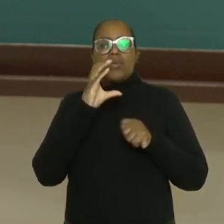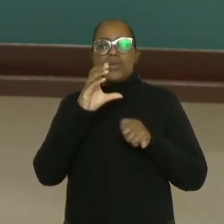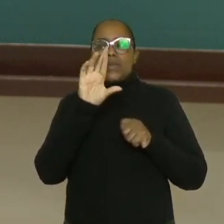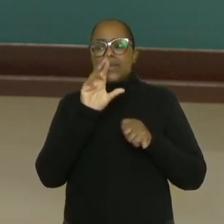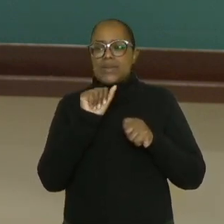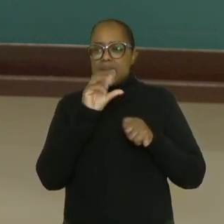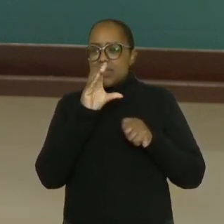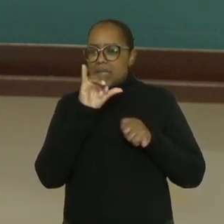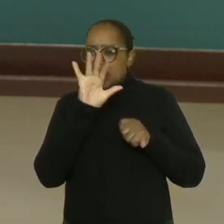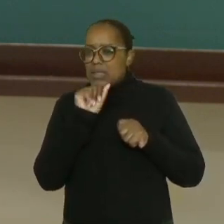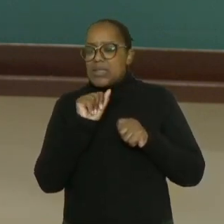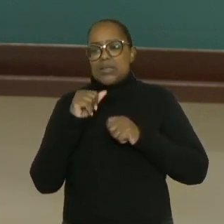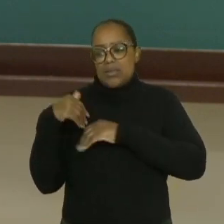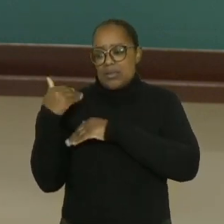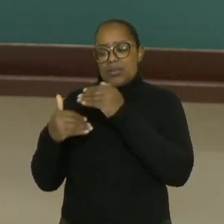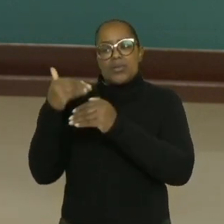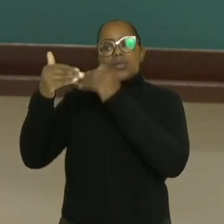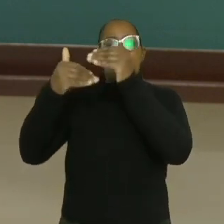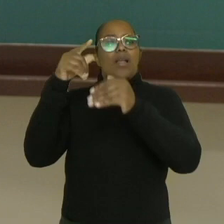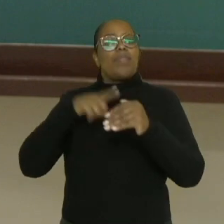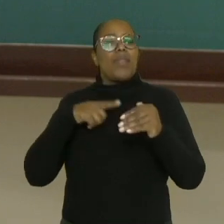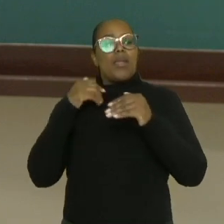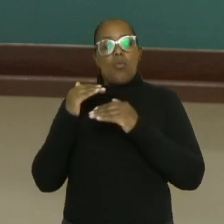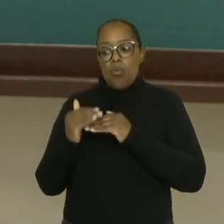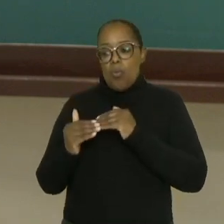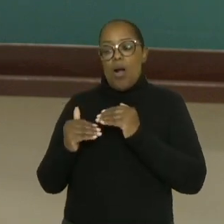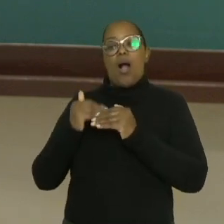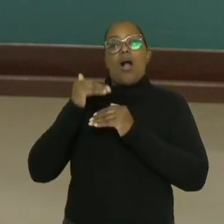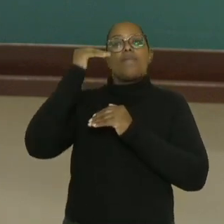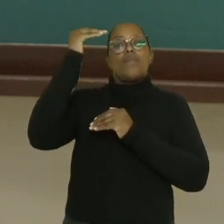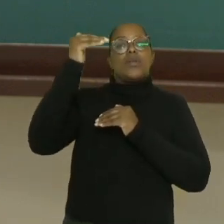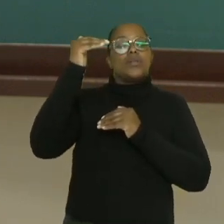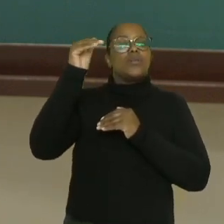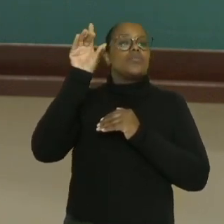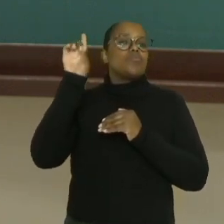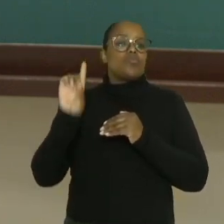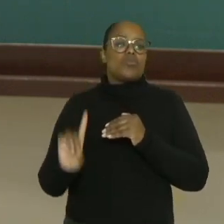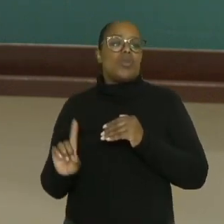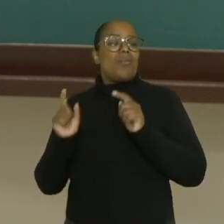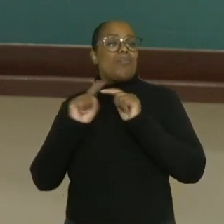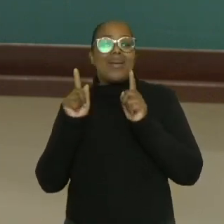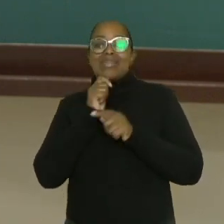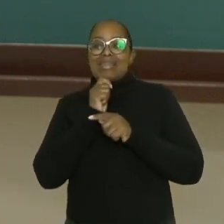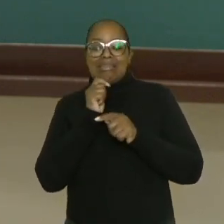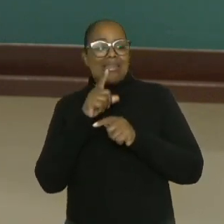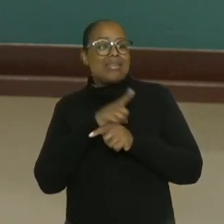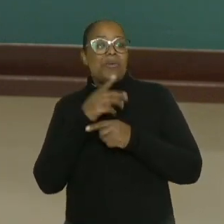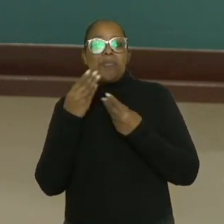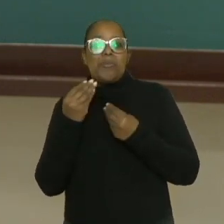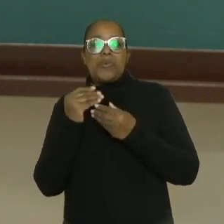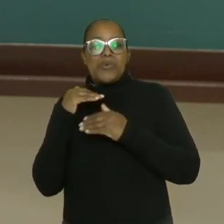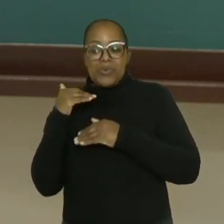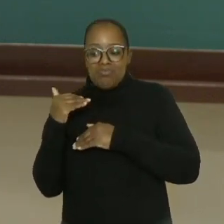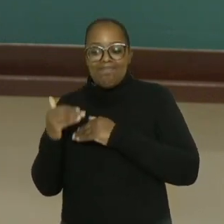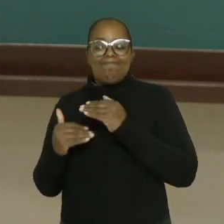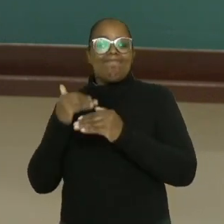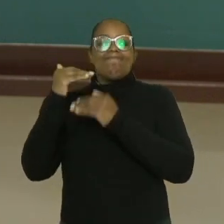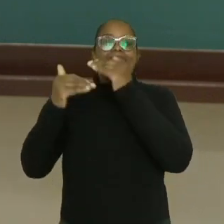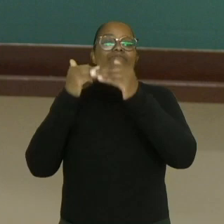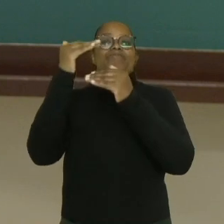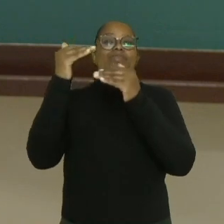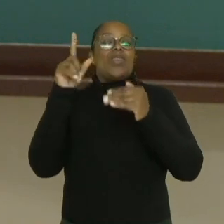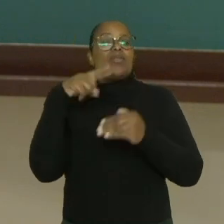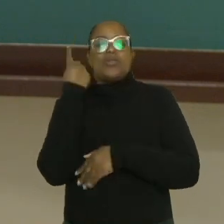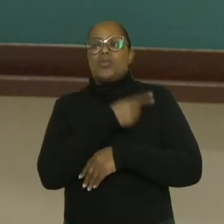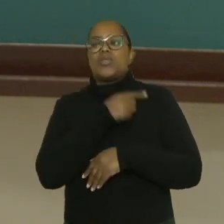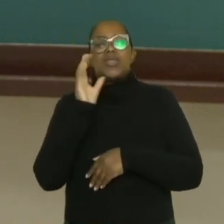há avanços na conquista de direitos, ainda há muito que avançar. Então, nem tudo está perdido, nós já